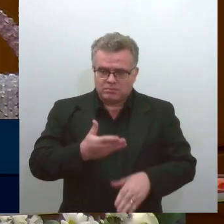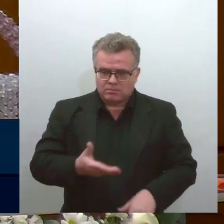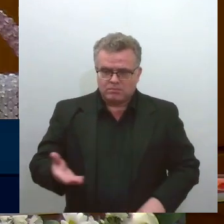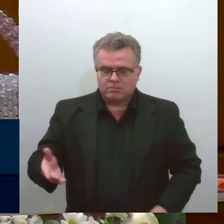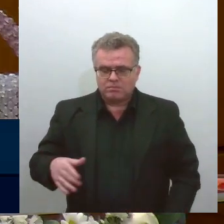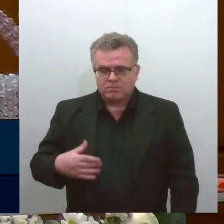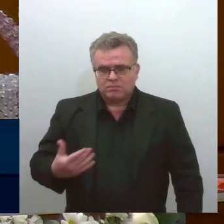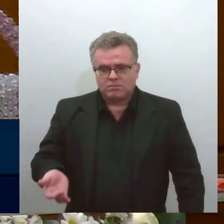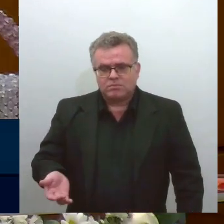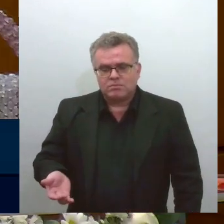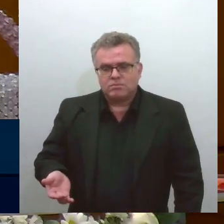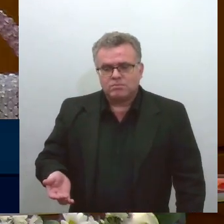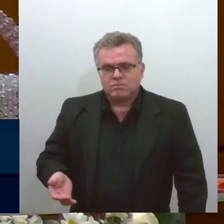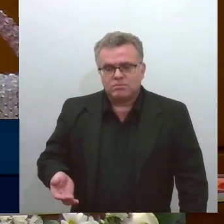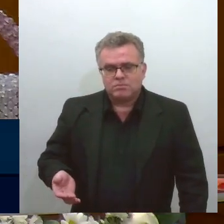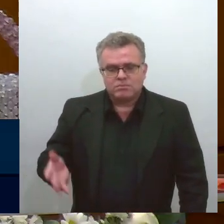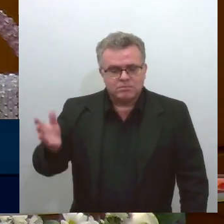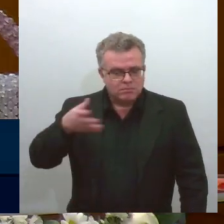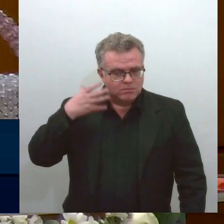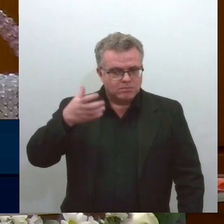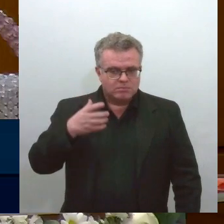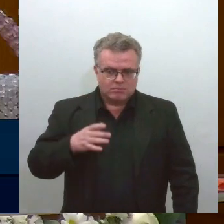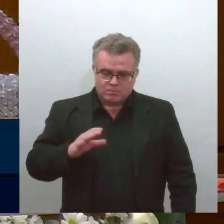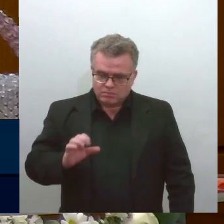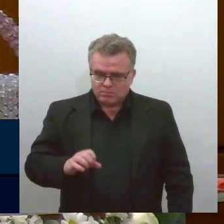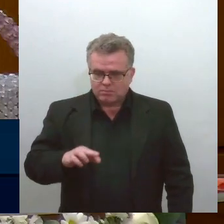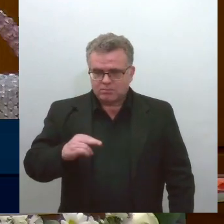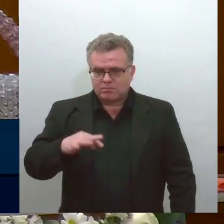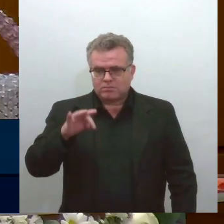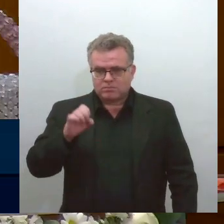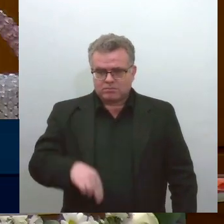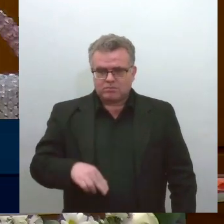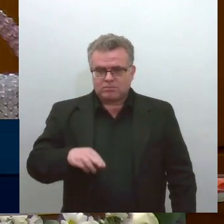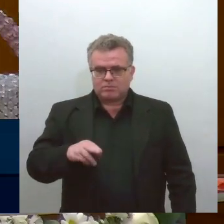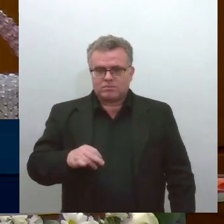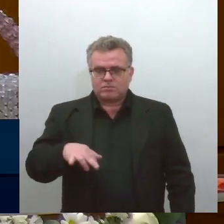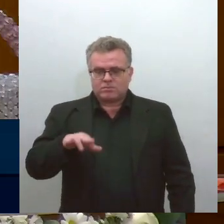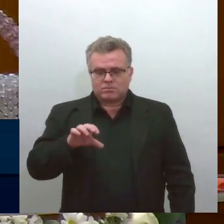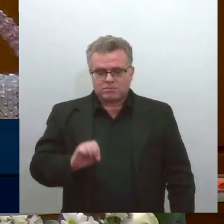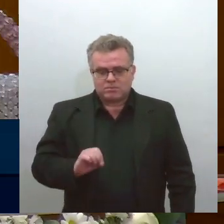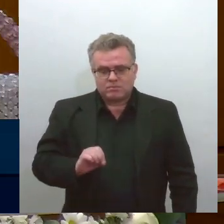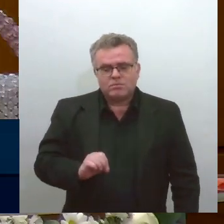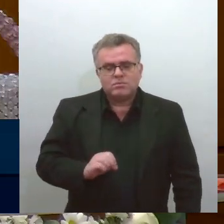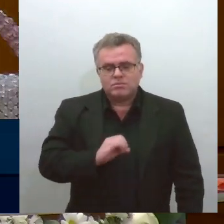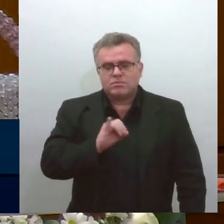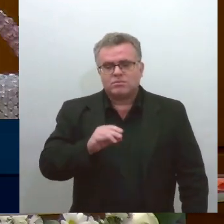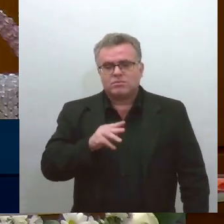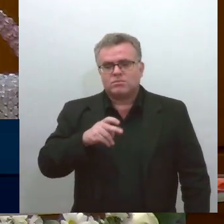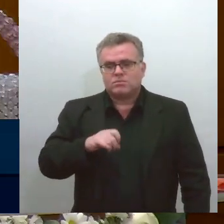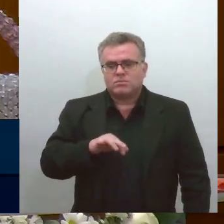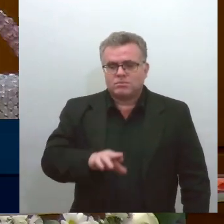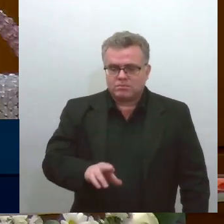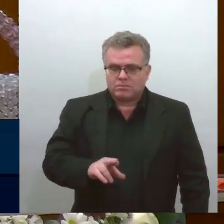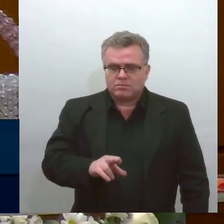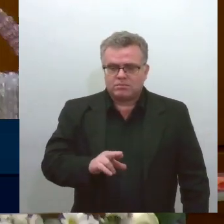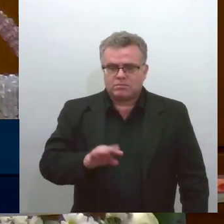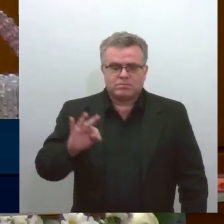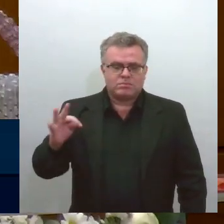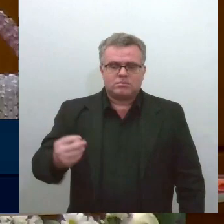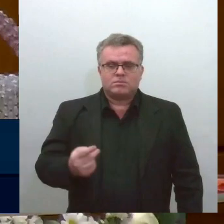Eriton Joffer Ribeiro, né, que é o Júnior Ribeiro, né, conhecido lá, que eu tive a honra de conhecer a sua mãezinha aqui,